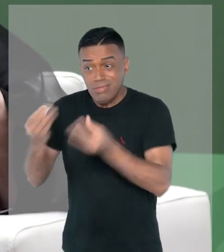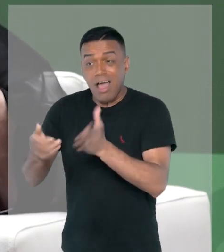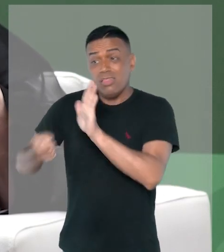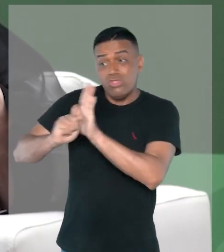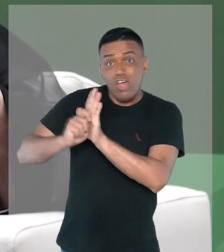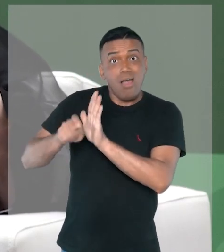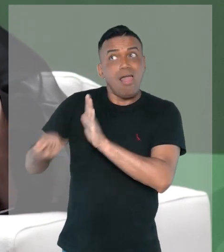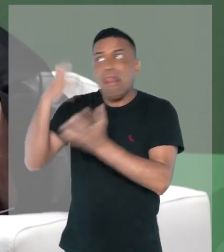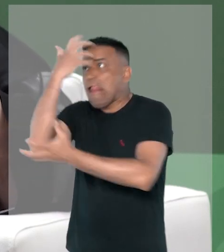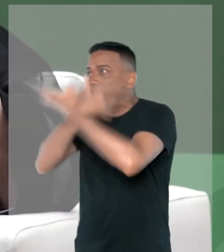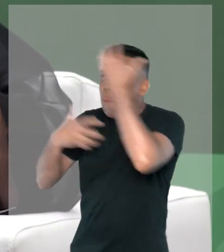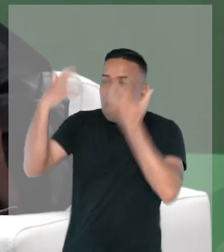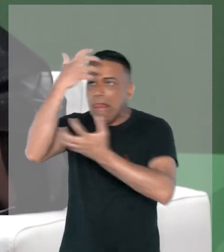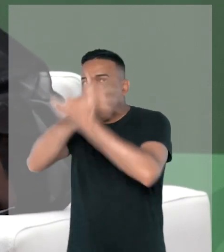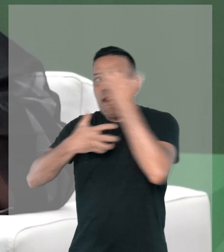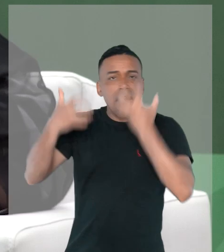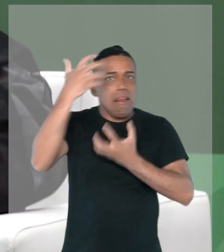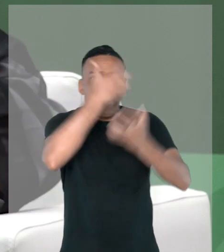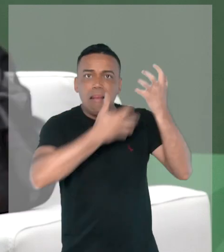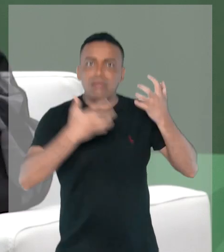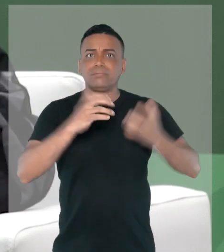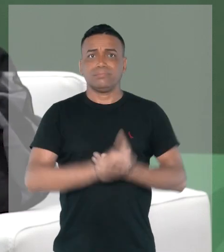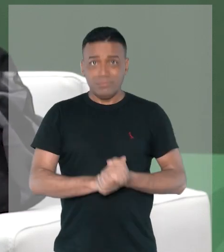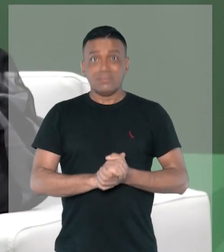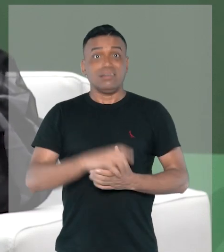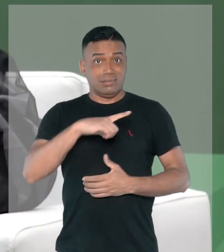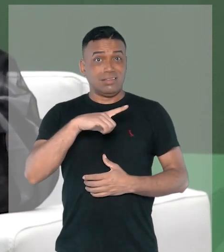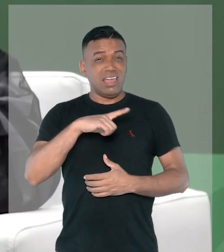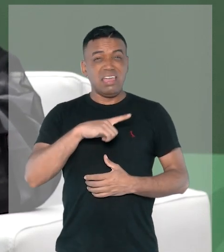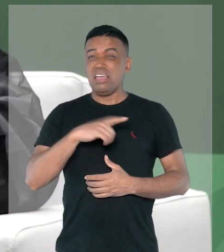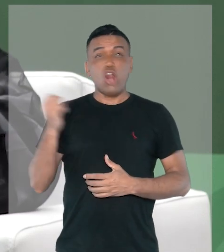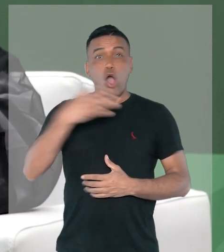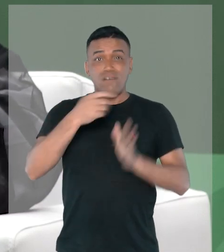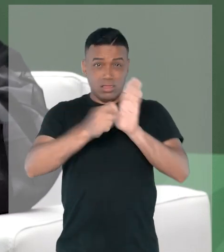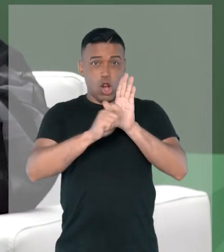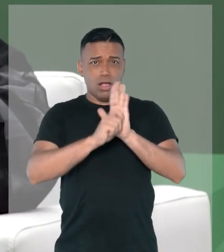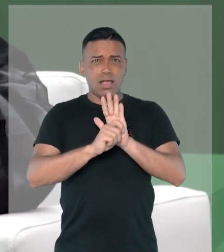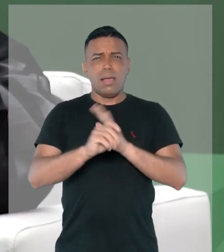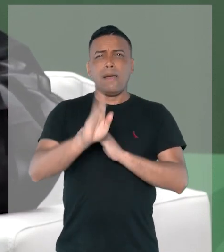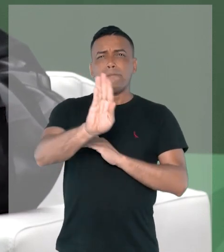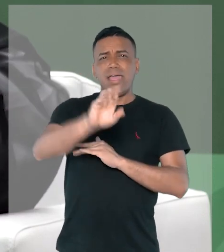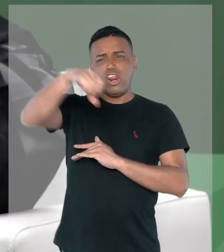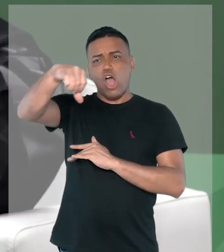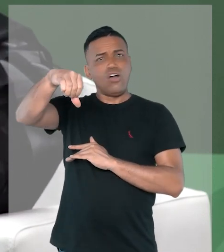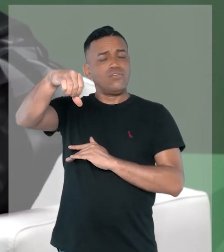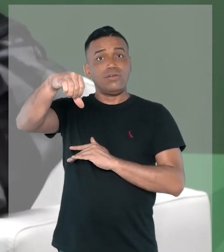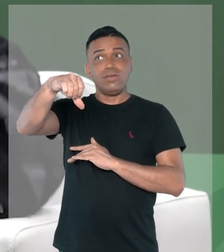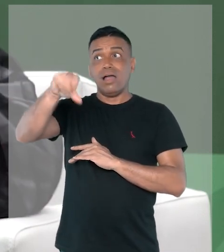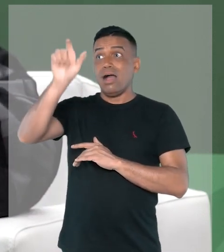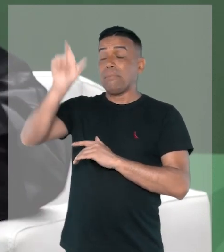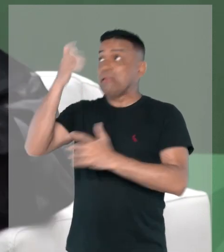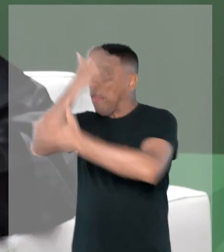e ela começa a ficar perturbada. Tem uma nova, vocês devem conhecer, né, que chama B9, uma coisa assim, não é? Que o pessoal fica